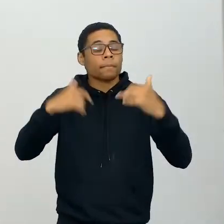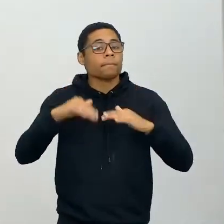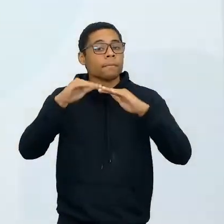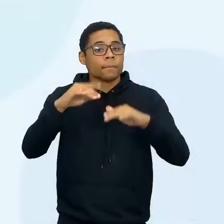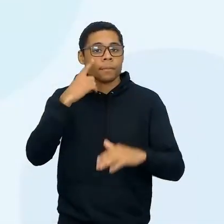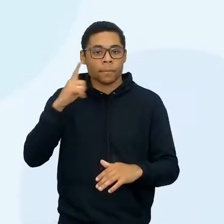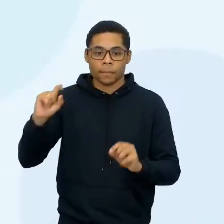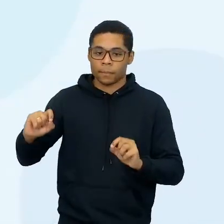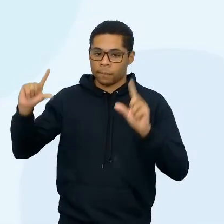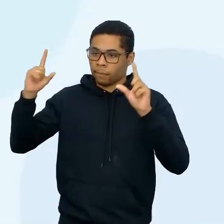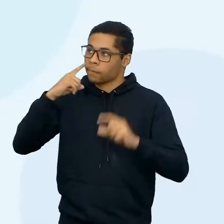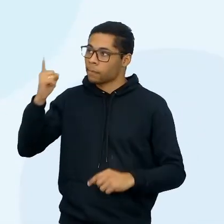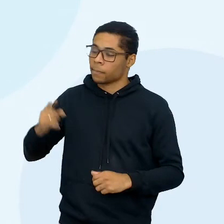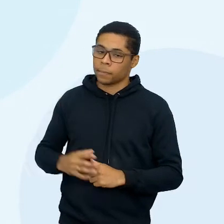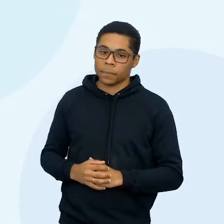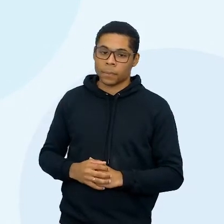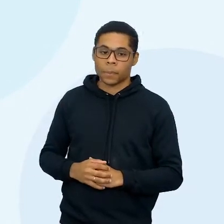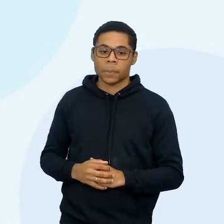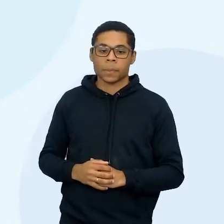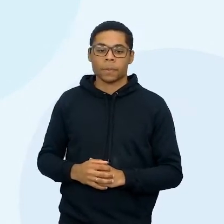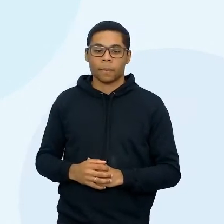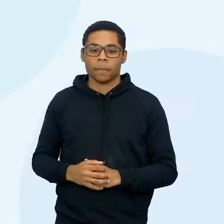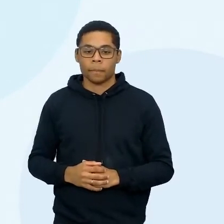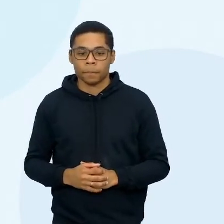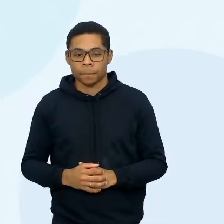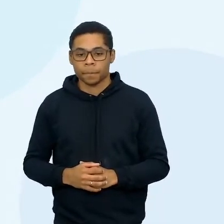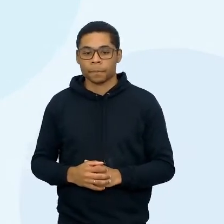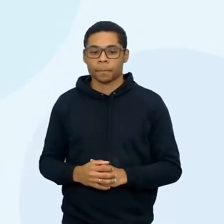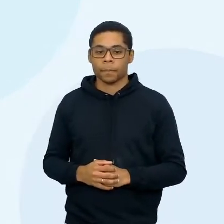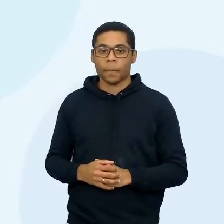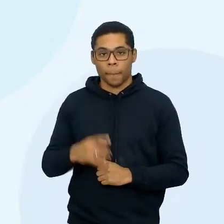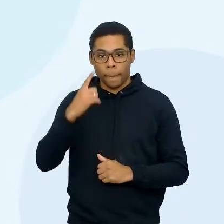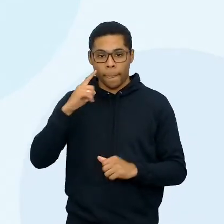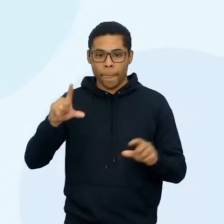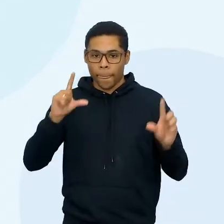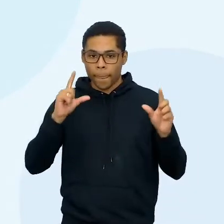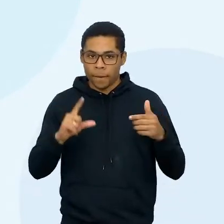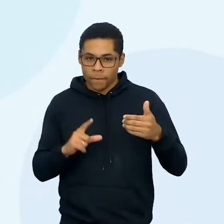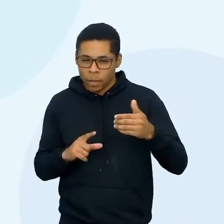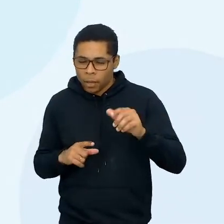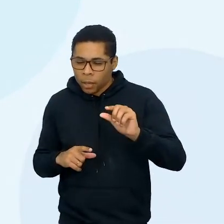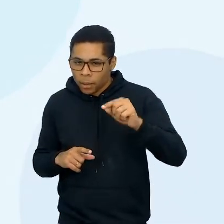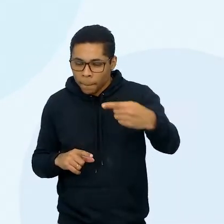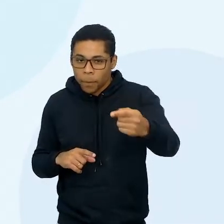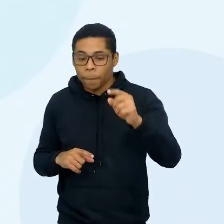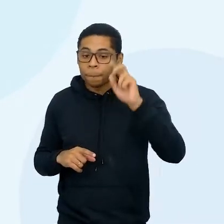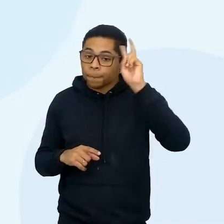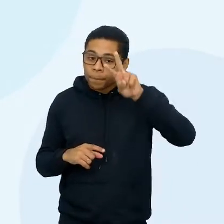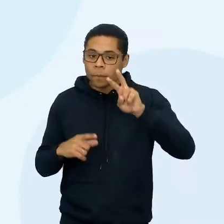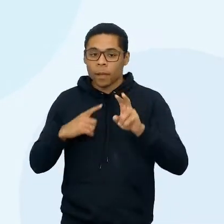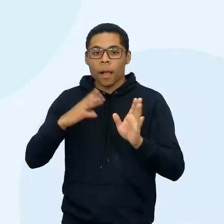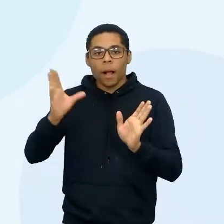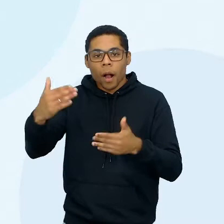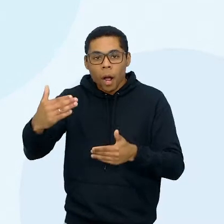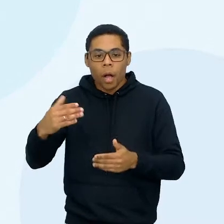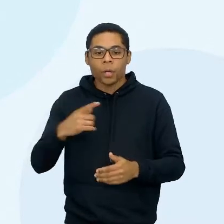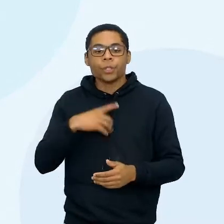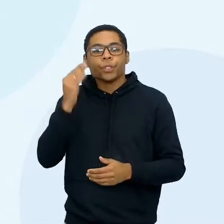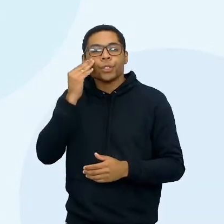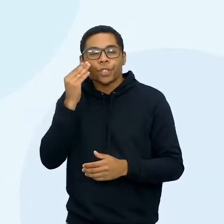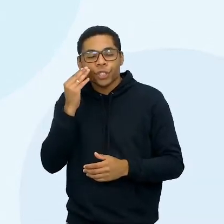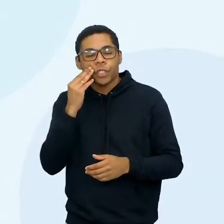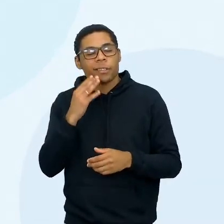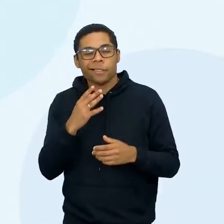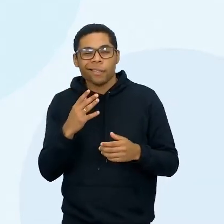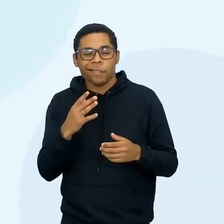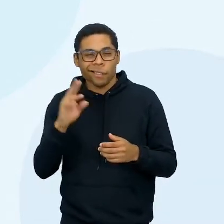você, dá uma olhadinha na tela que eu já mostrei isso para vocês, olha lá. Aí eu volto aqui com você daqui a pouquinho, ó. Lembra que a gente separou uma caixa, fez alguns testes com ele e